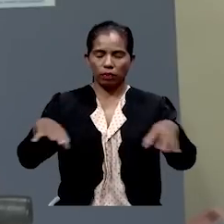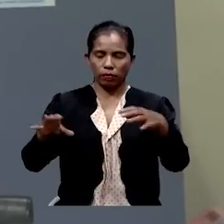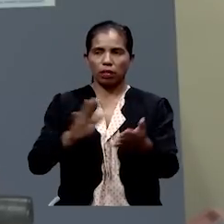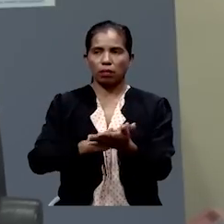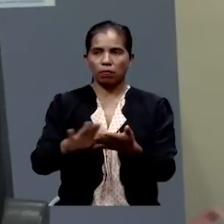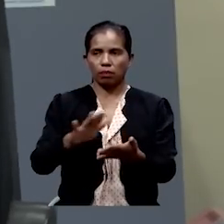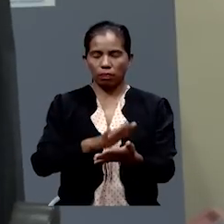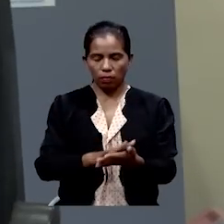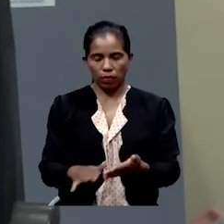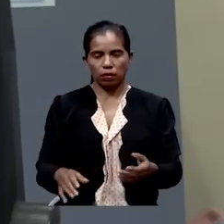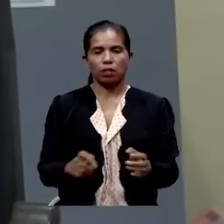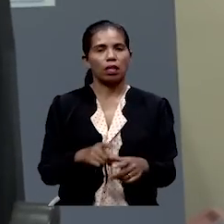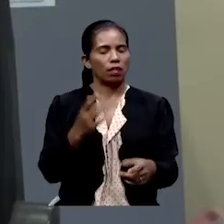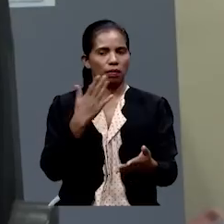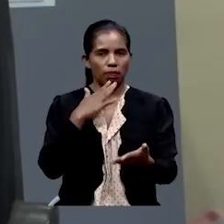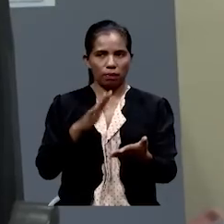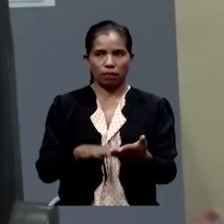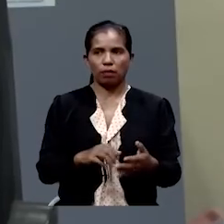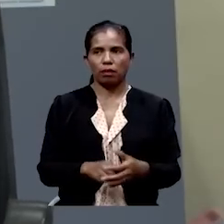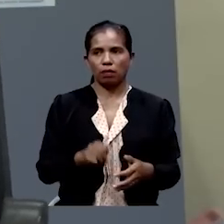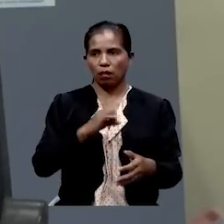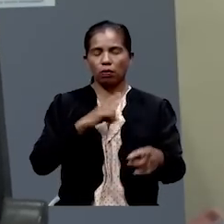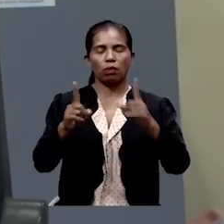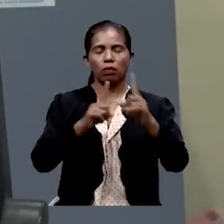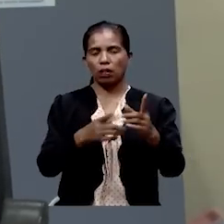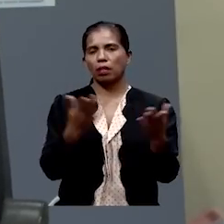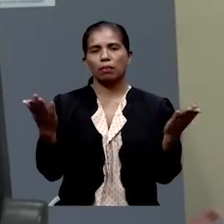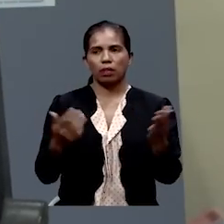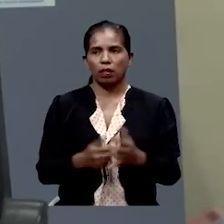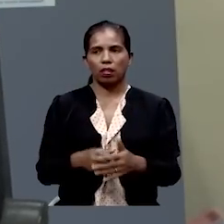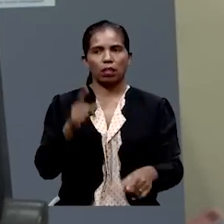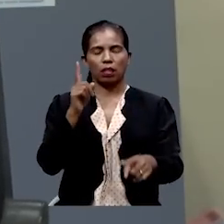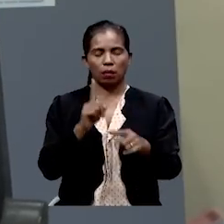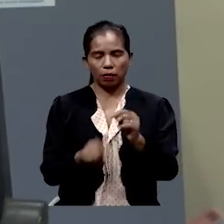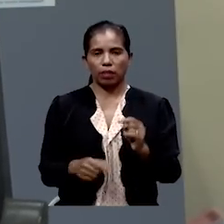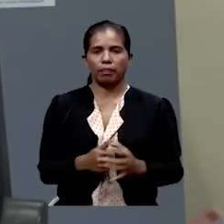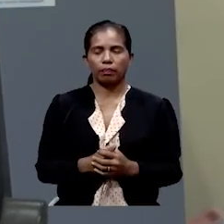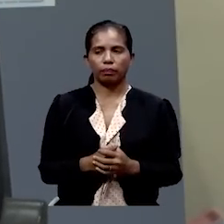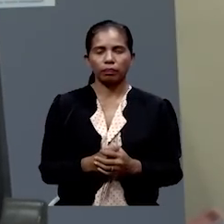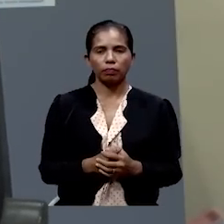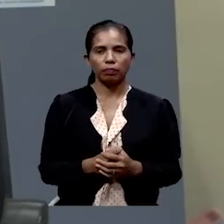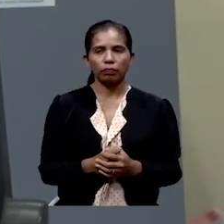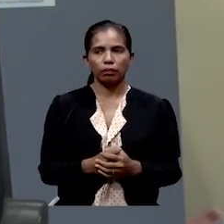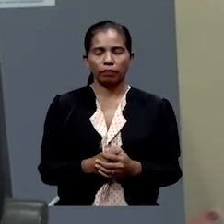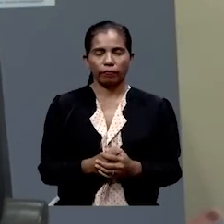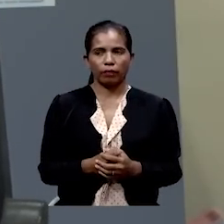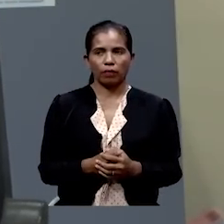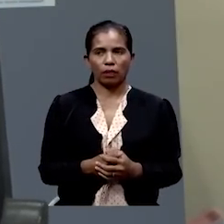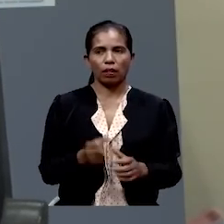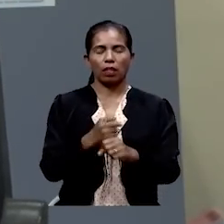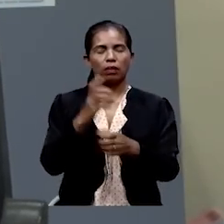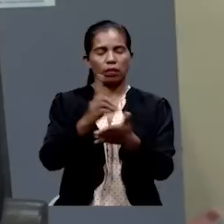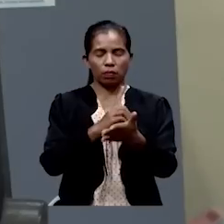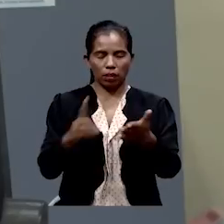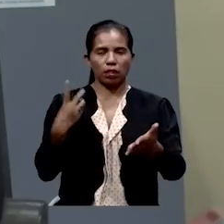despreza quando na posição né at how we don't have kule bebe que na bede la bele de be ita be halo be discriminate ita na